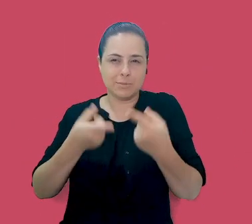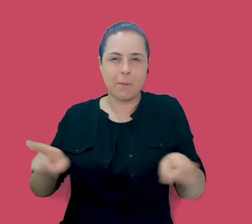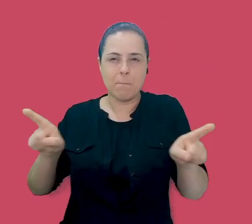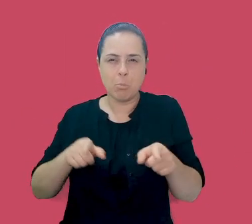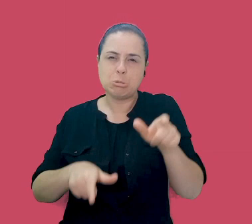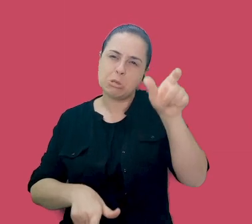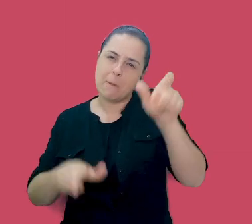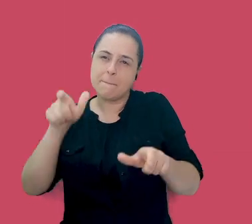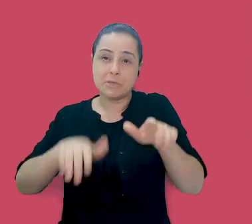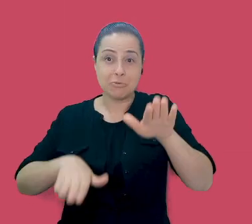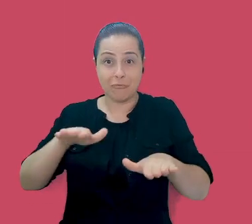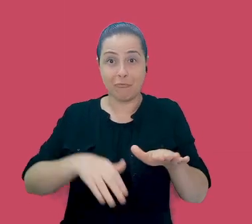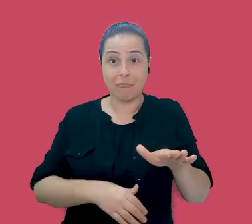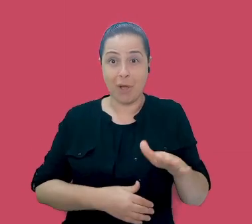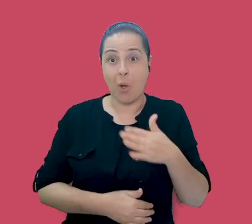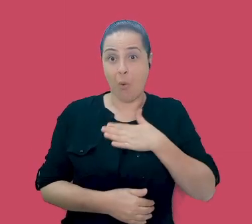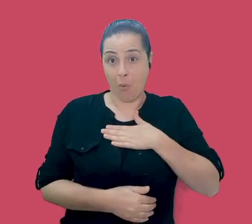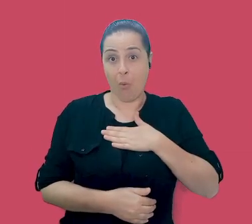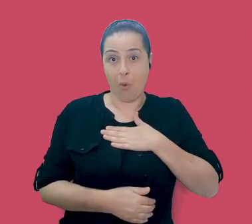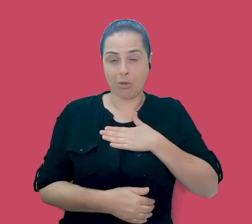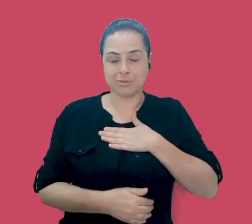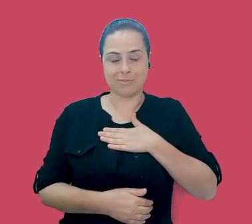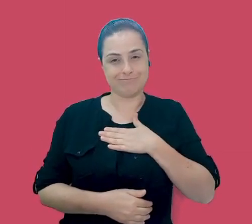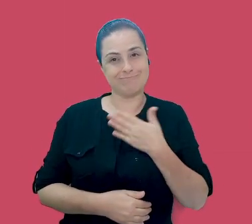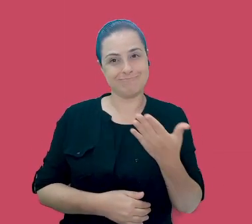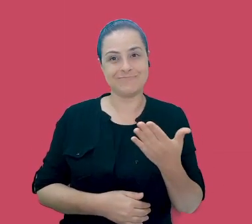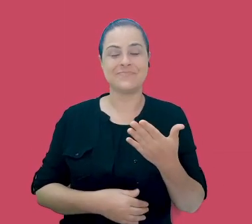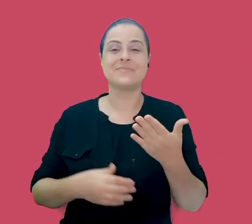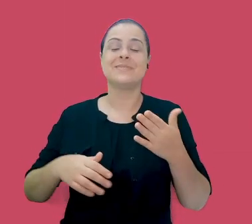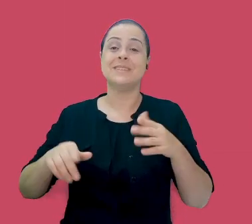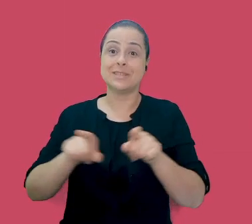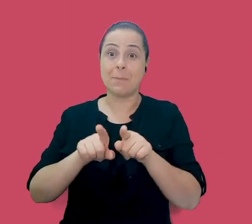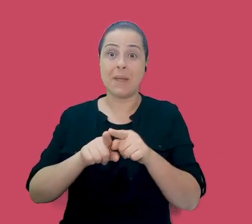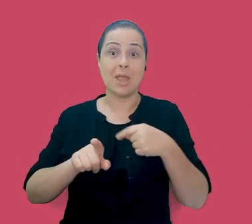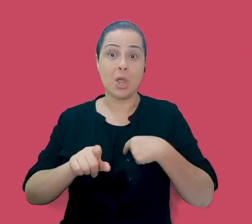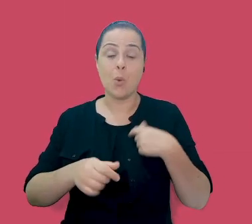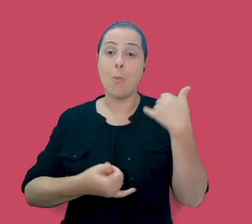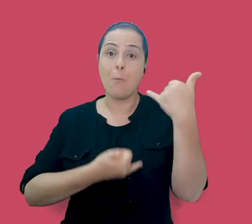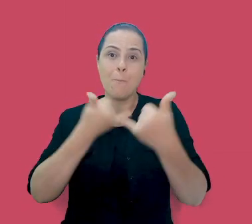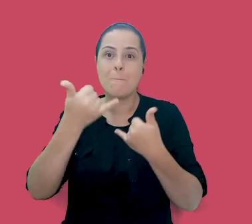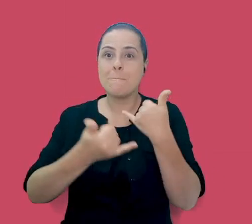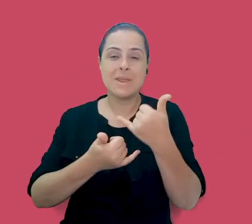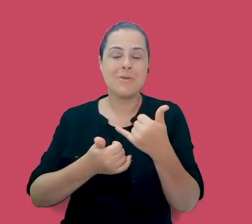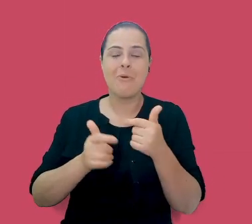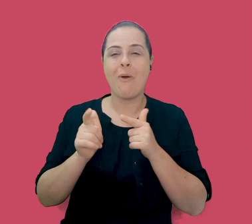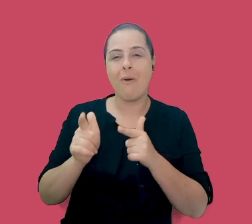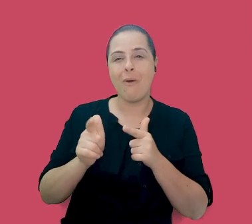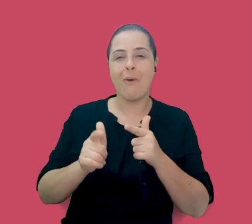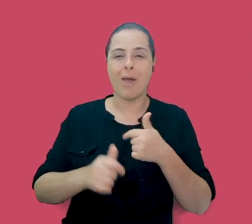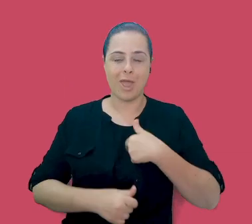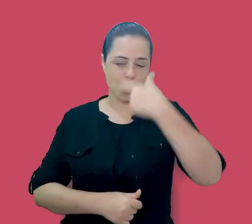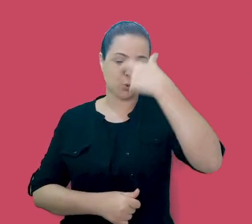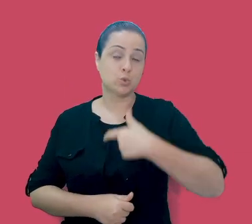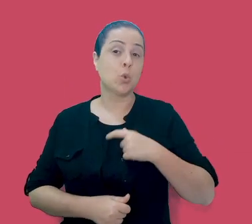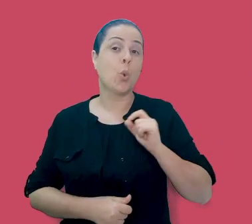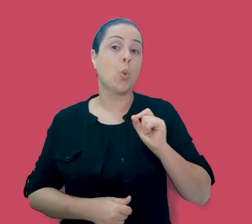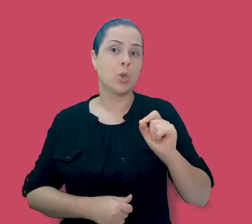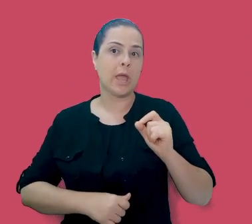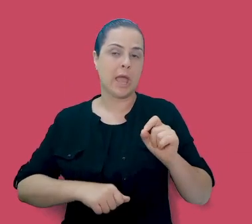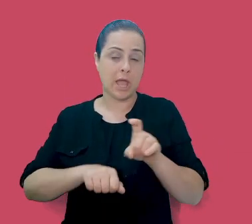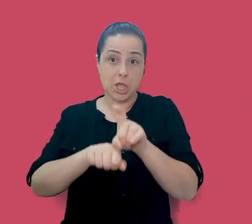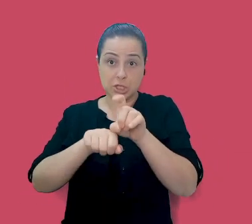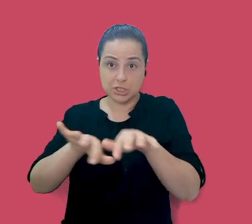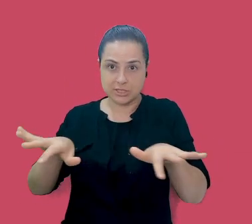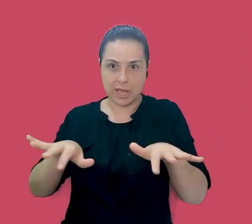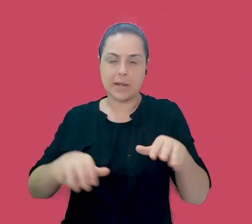curte, tem a ver lá com o universo Star Wars, né? Eu brinco que eu sou designer de experiência de aprendizado porque